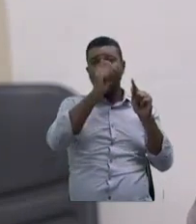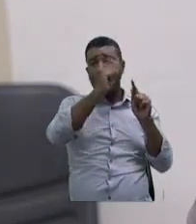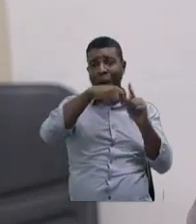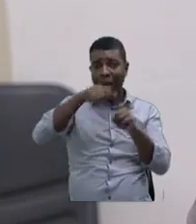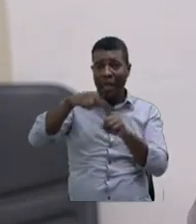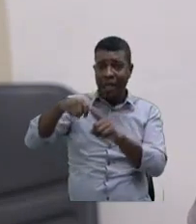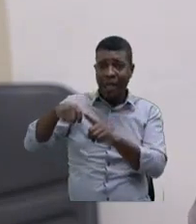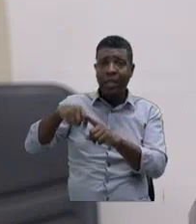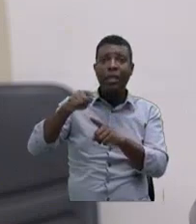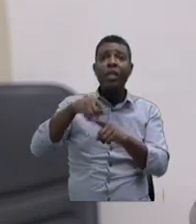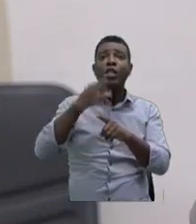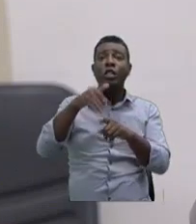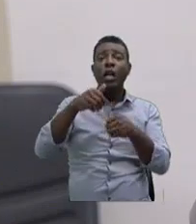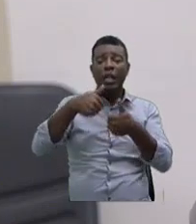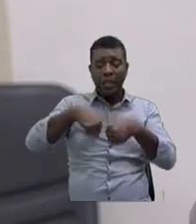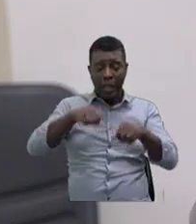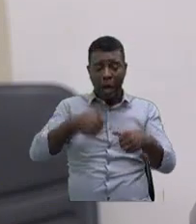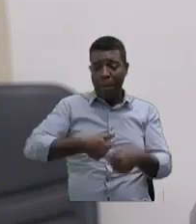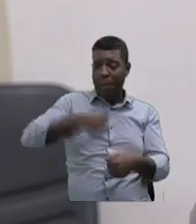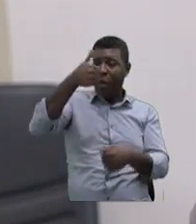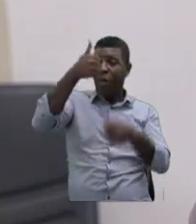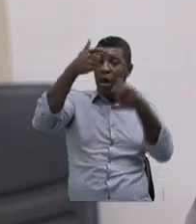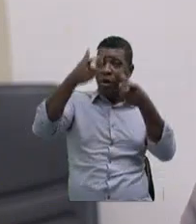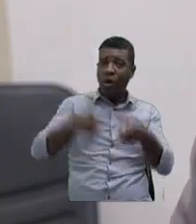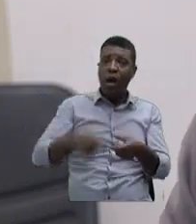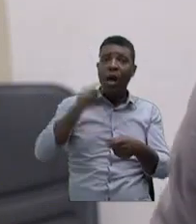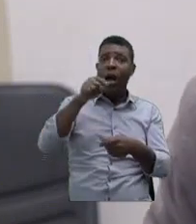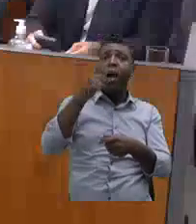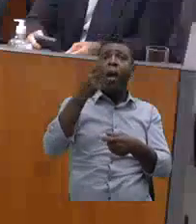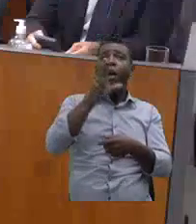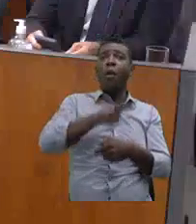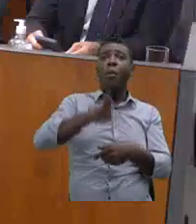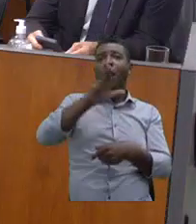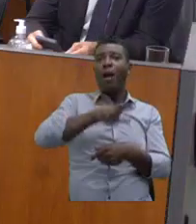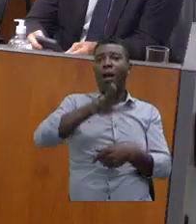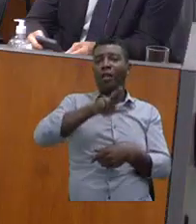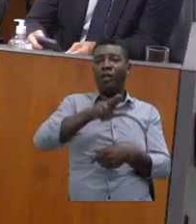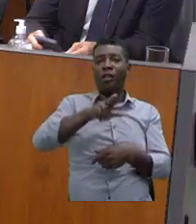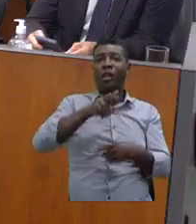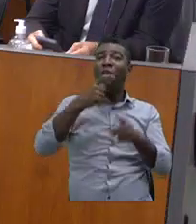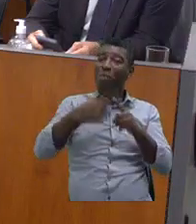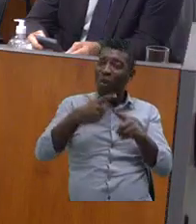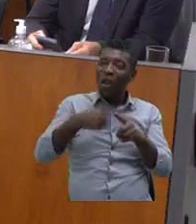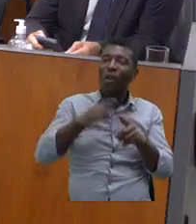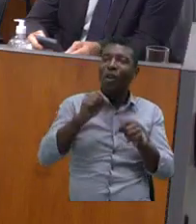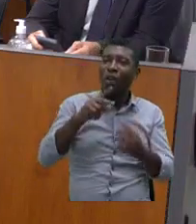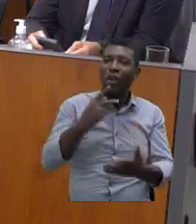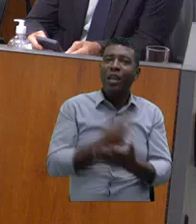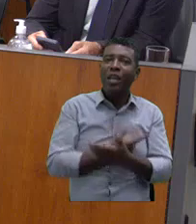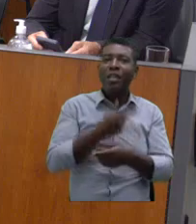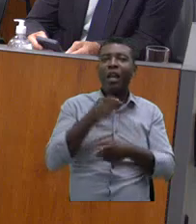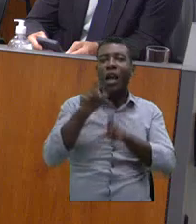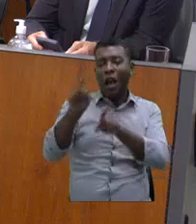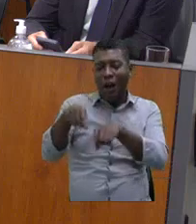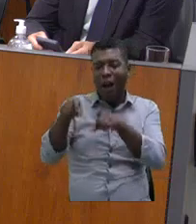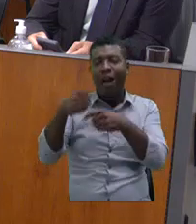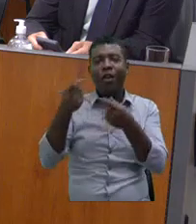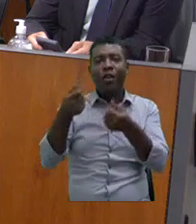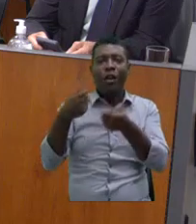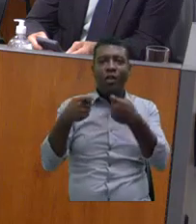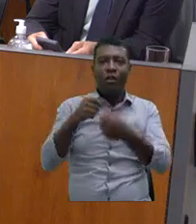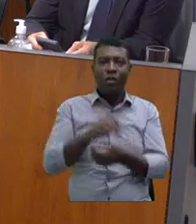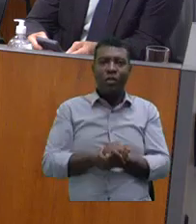Uberlândia, que é um fenômeno por conta do agronegócio. Obrigado, secretário. Vou passar a palavra agora para a deputada